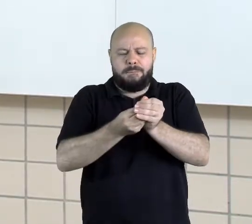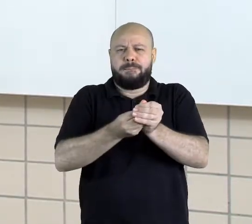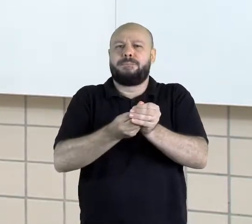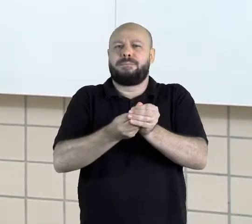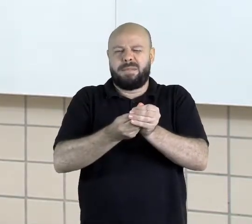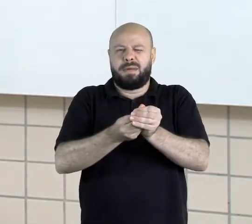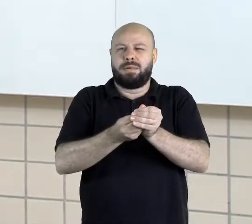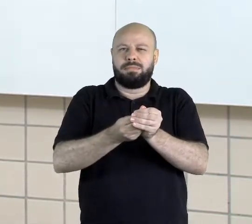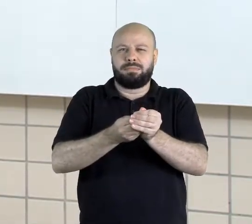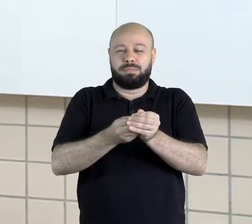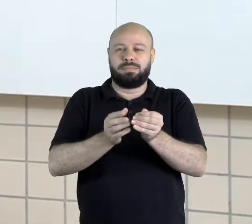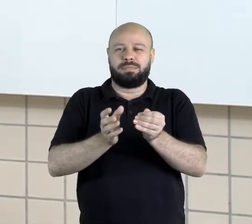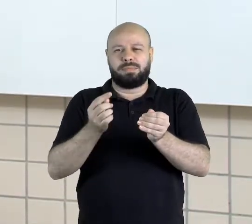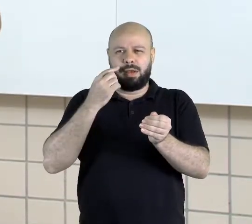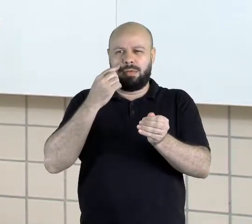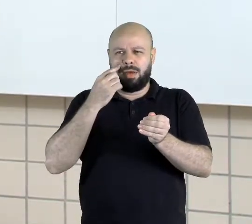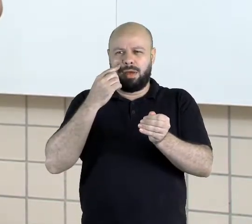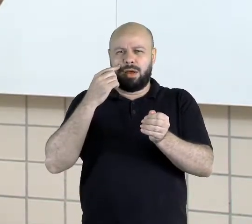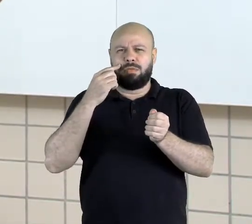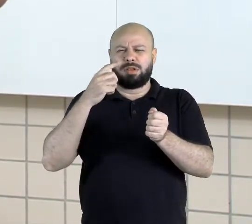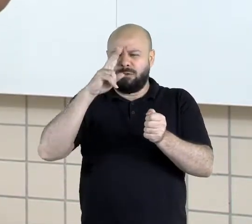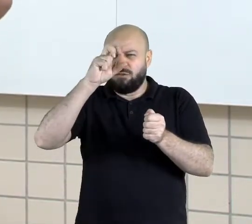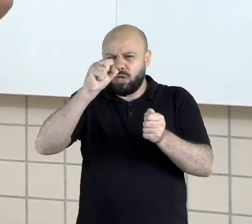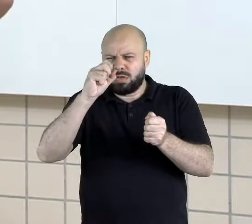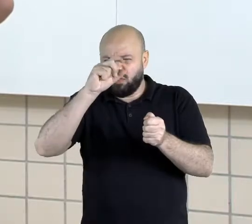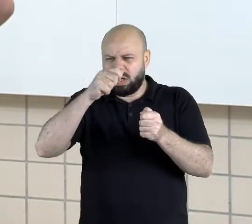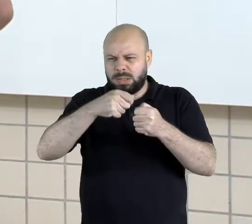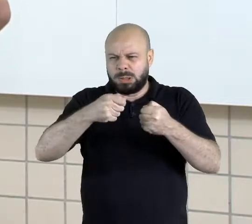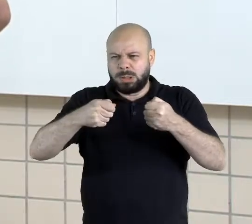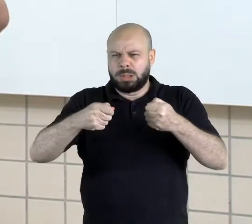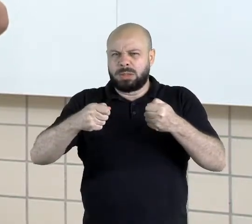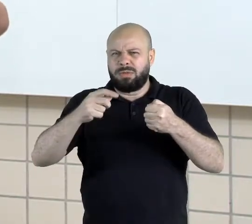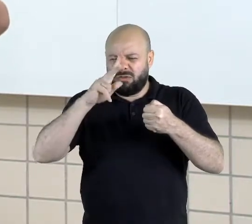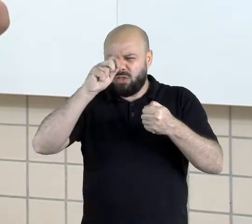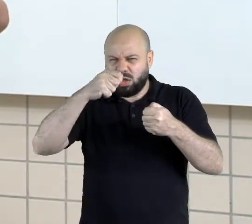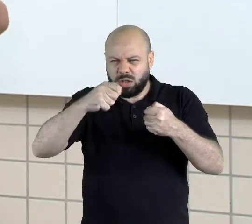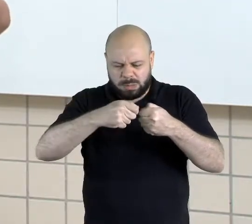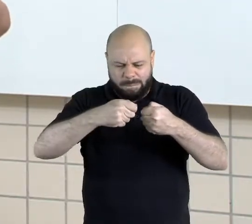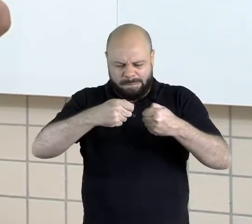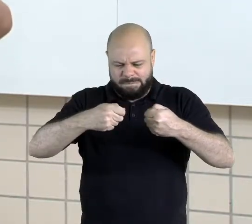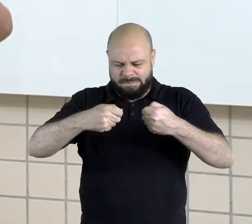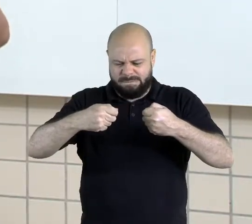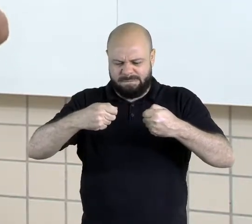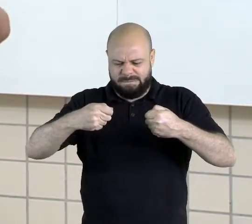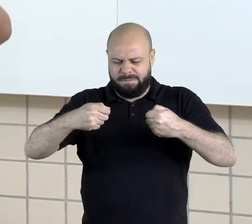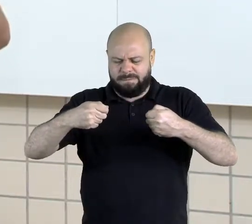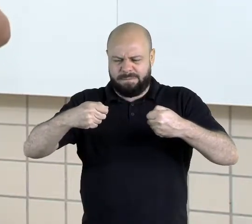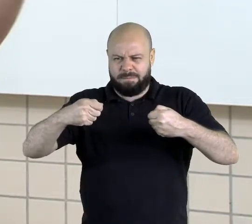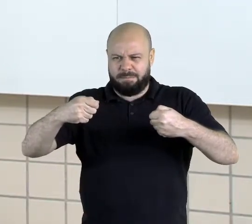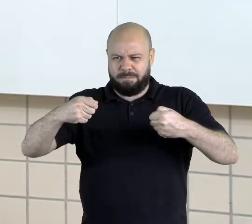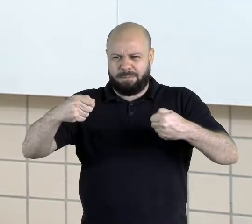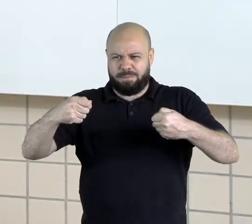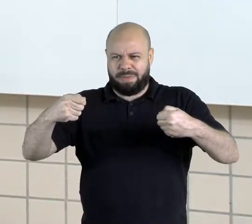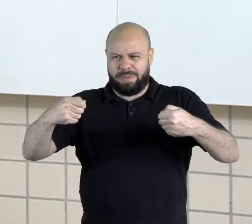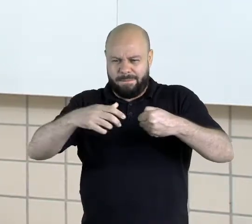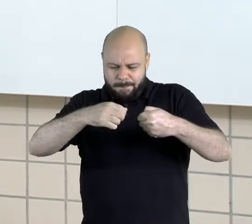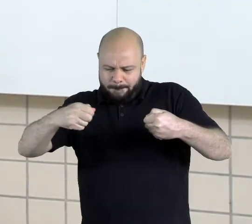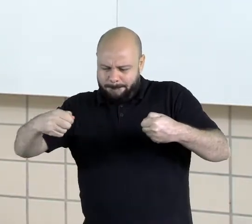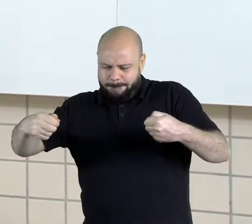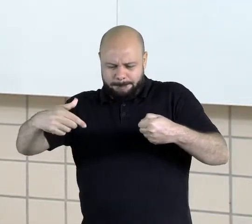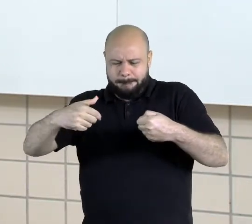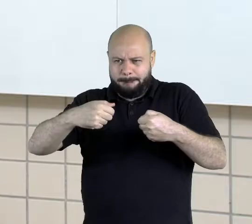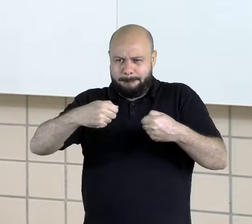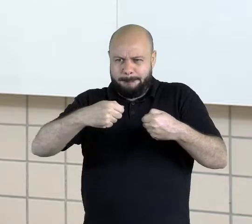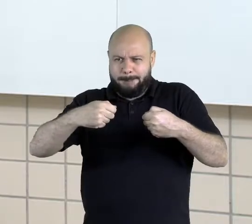bem dinâmico, ó, e conta para mim, ó, faz força, força, força, força, força,